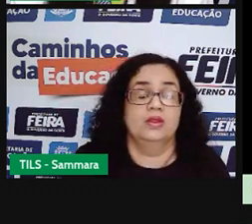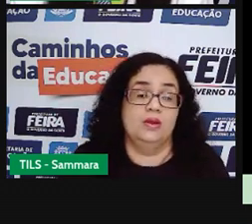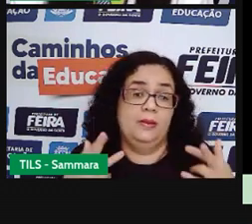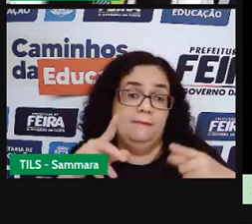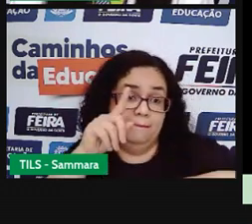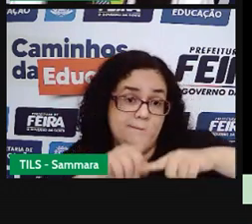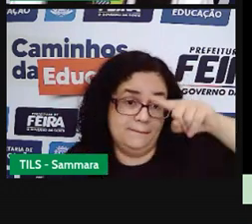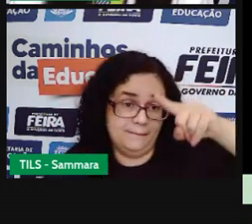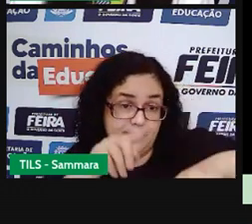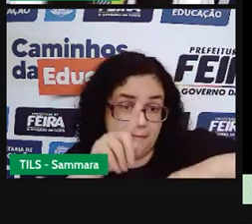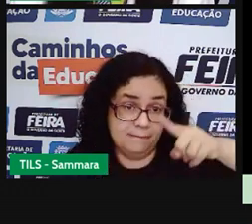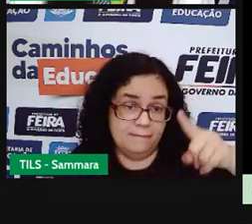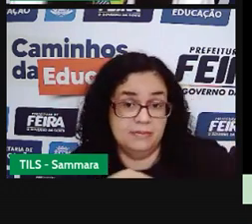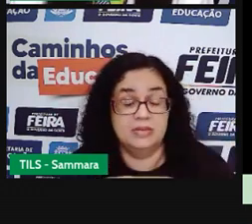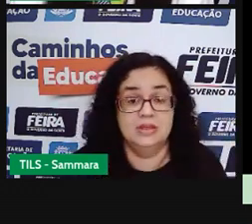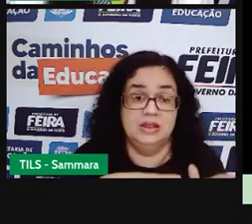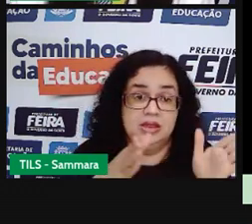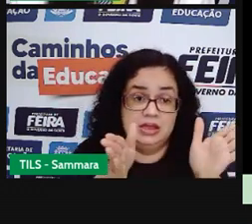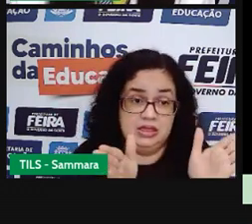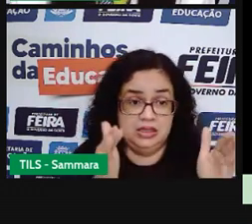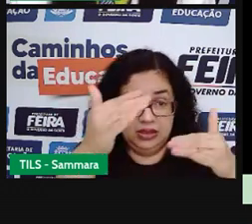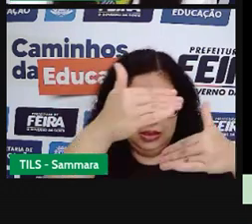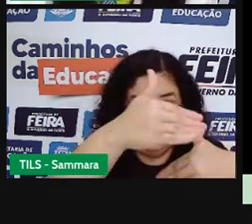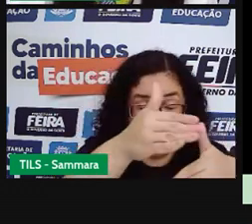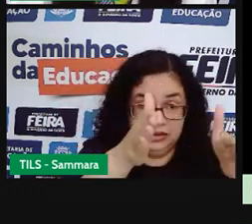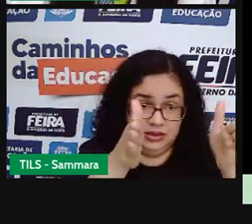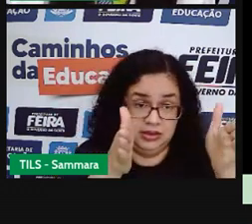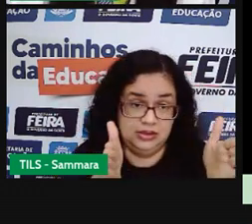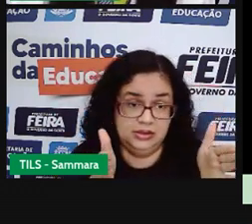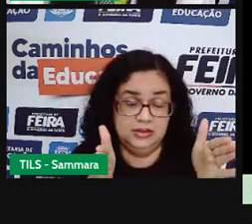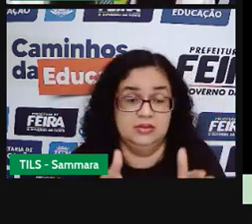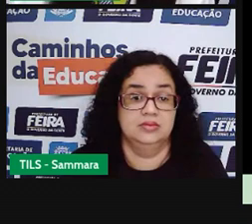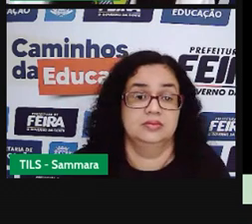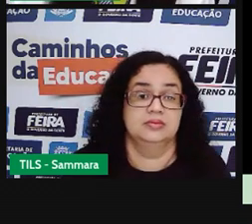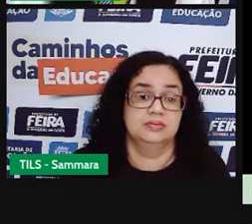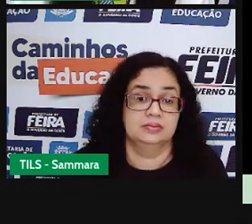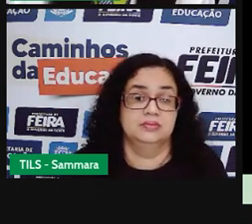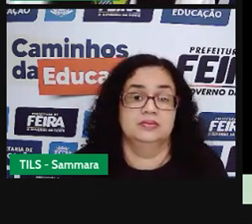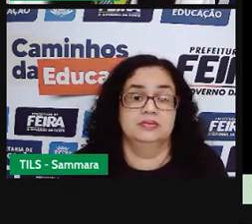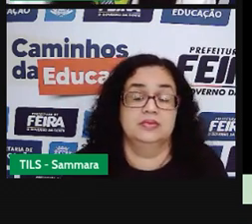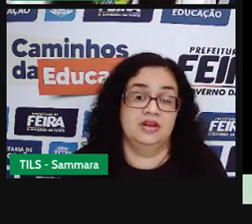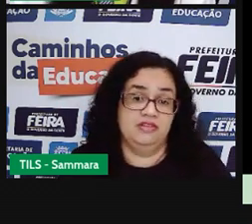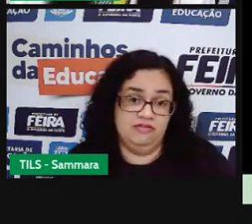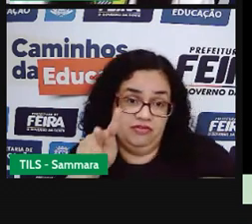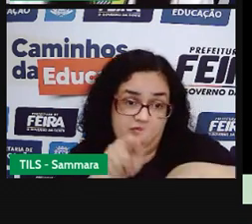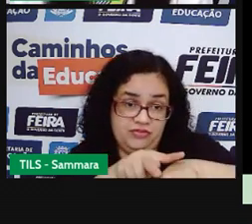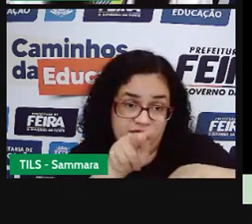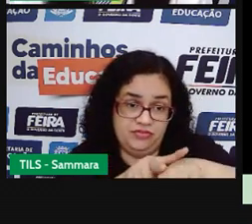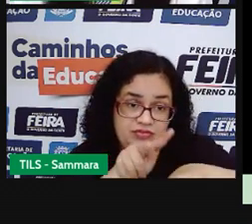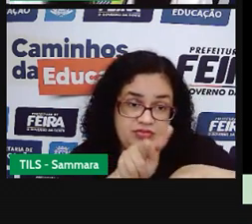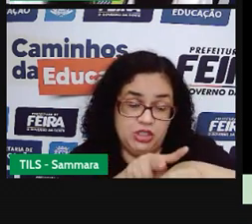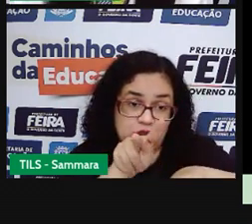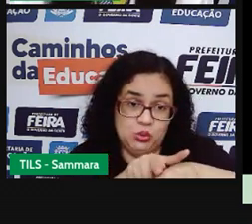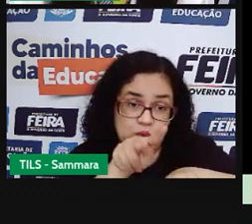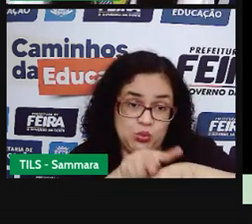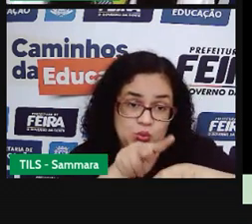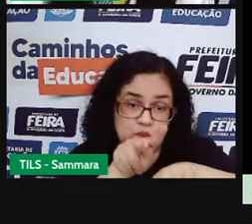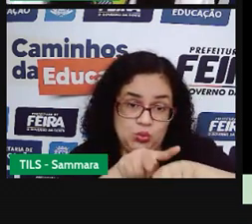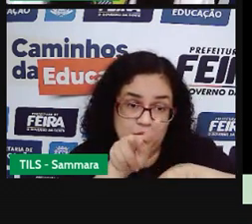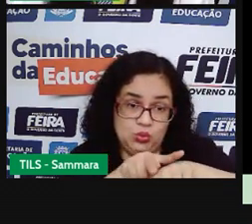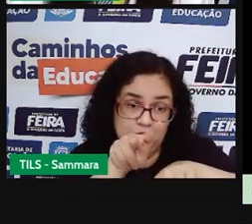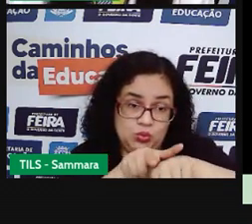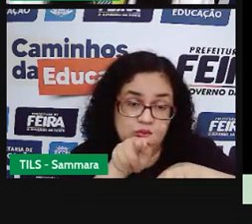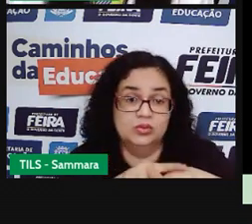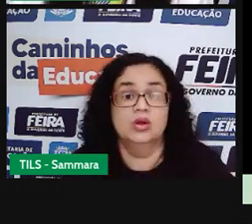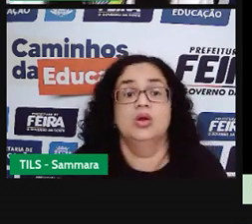mesmo material essa caixa então aí se refere à Qual material o ao vidro